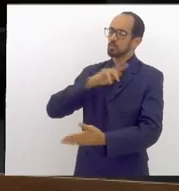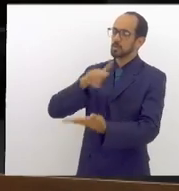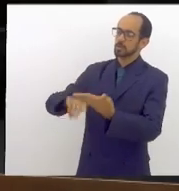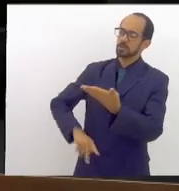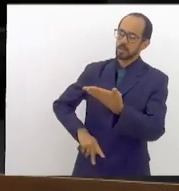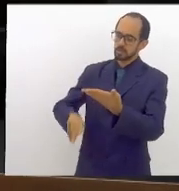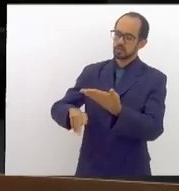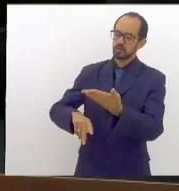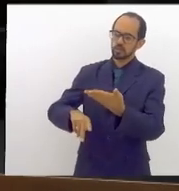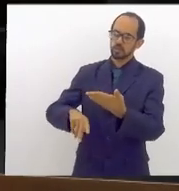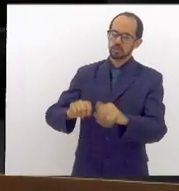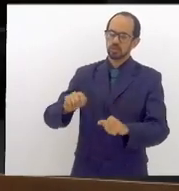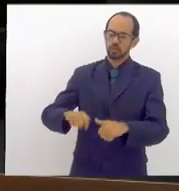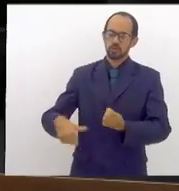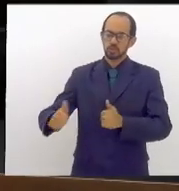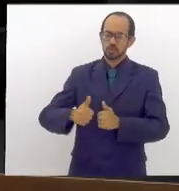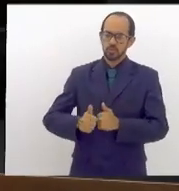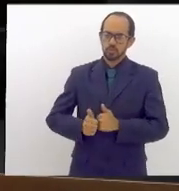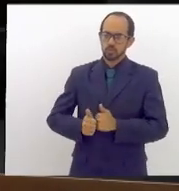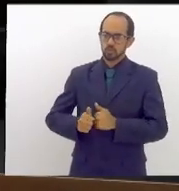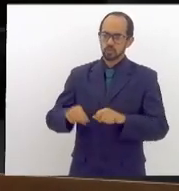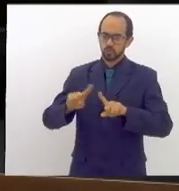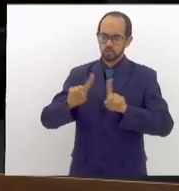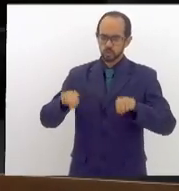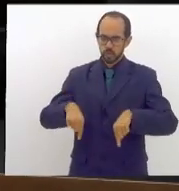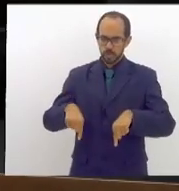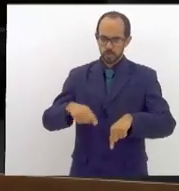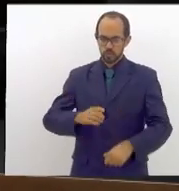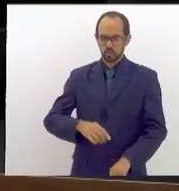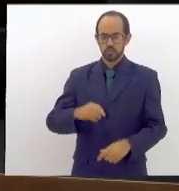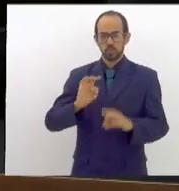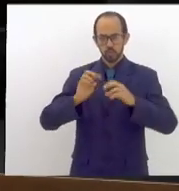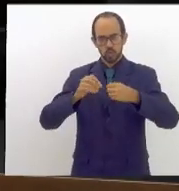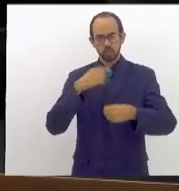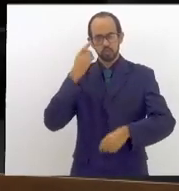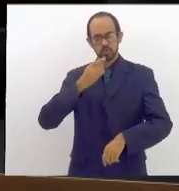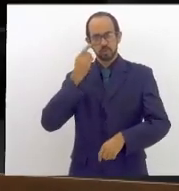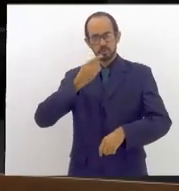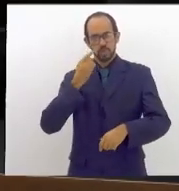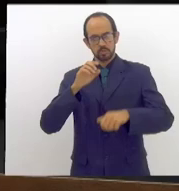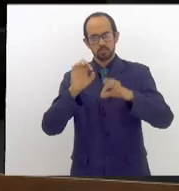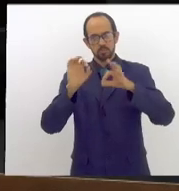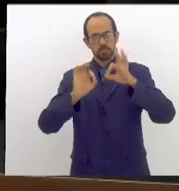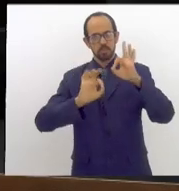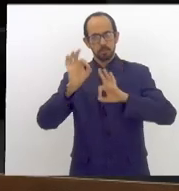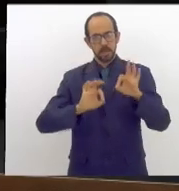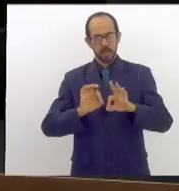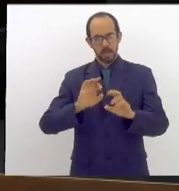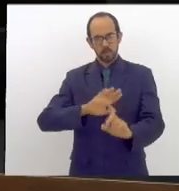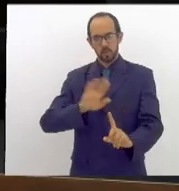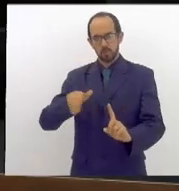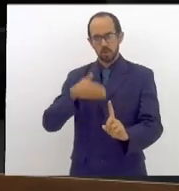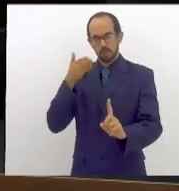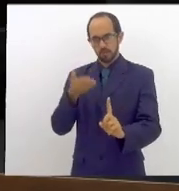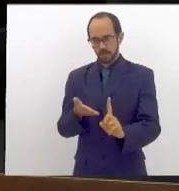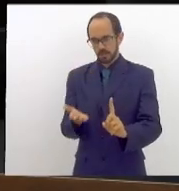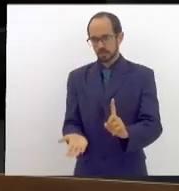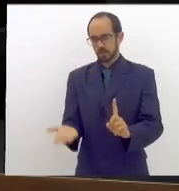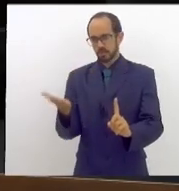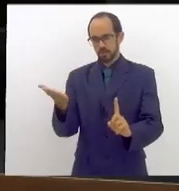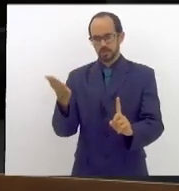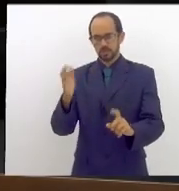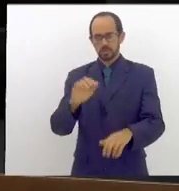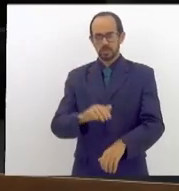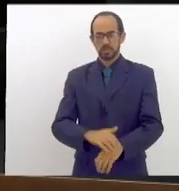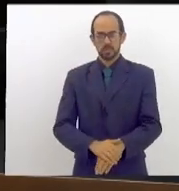os servidores e deputados desta casa prepararam uma homenagem a vossa